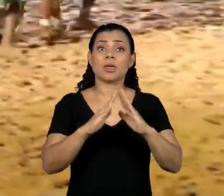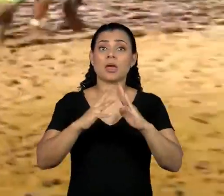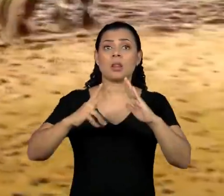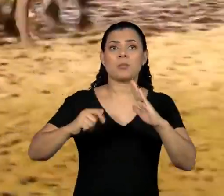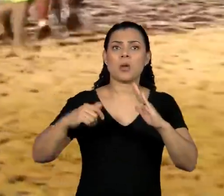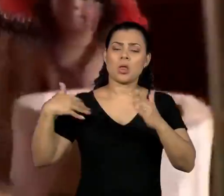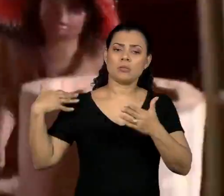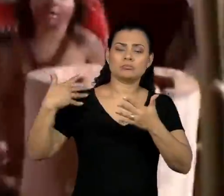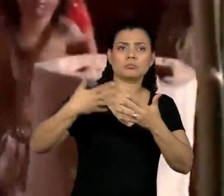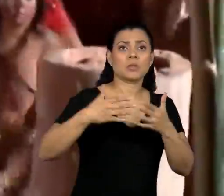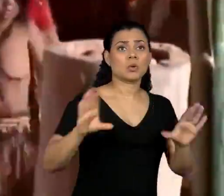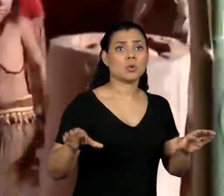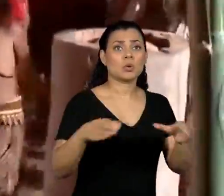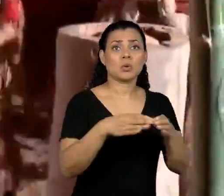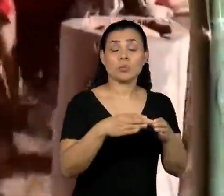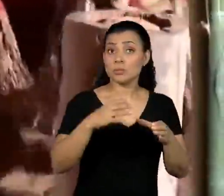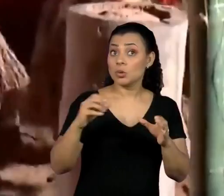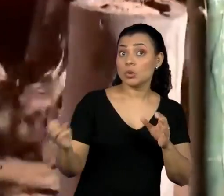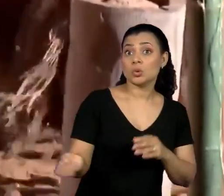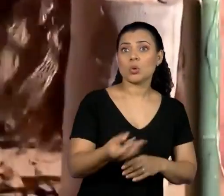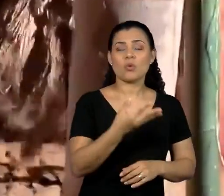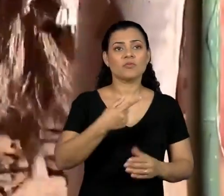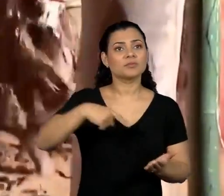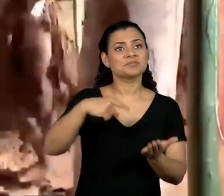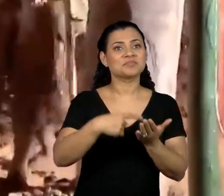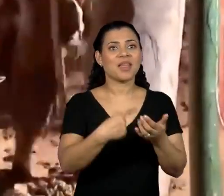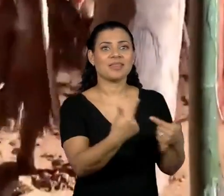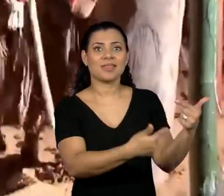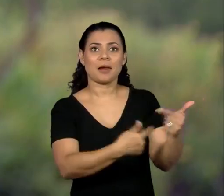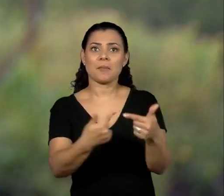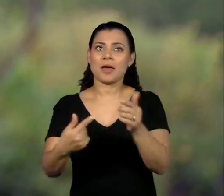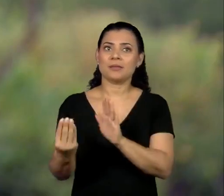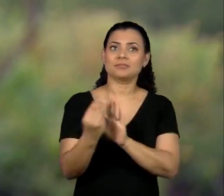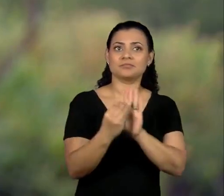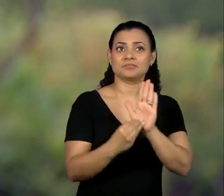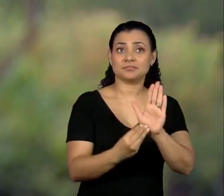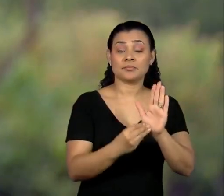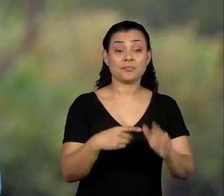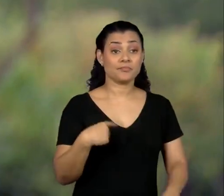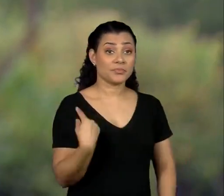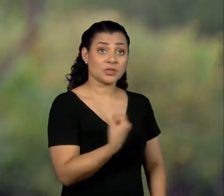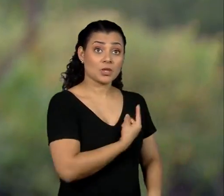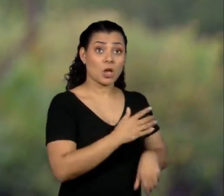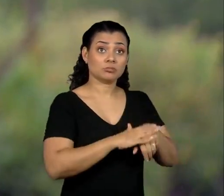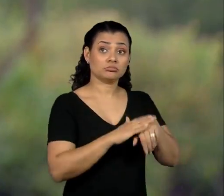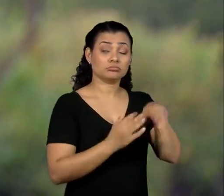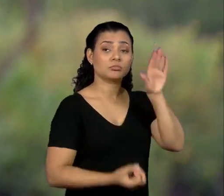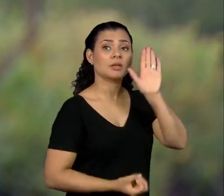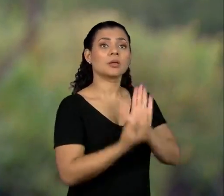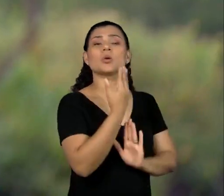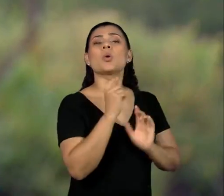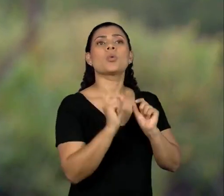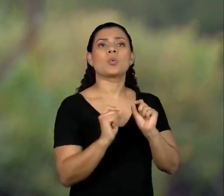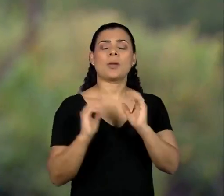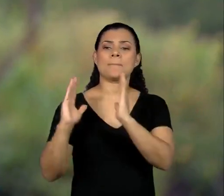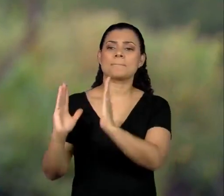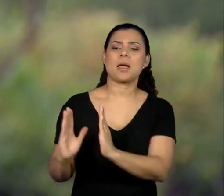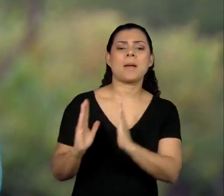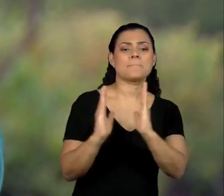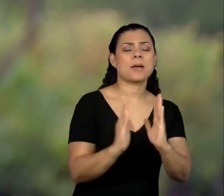tradicionais, um dos pontos inovadores do trabalho. Nós criamos um